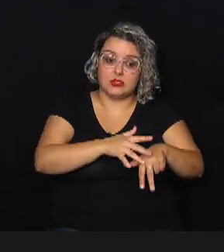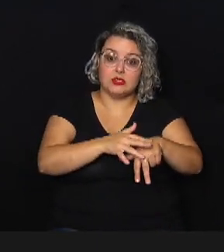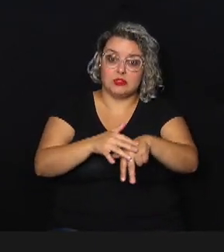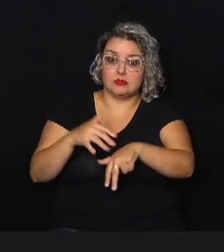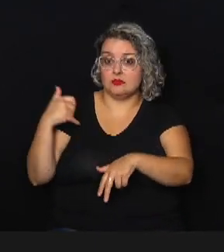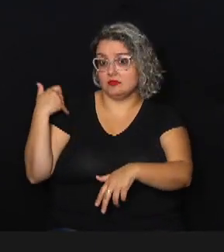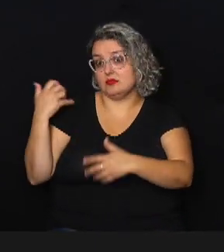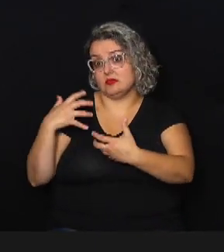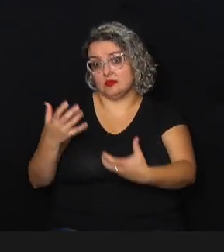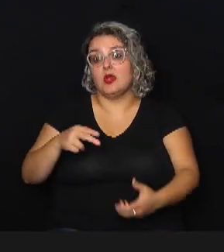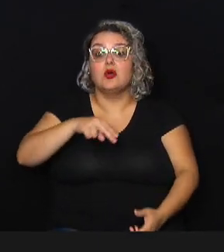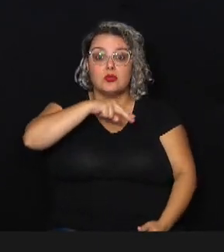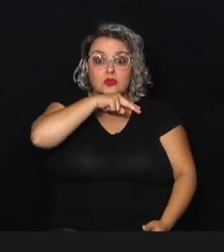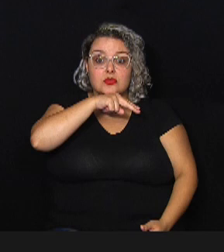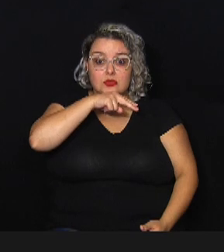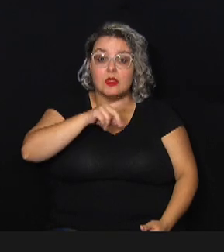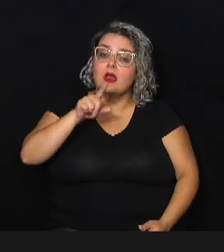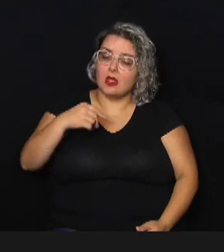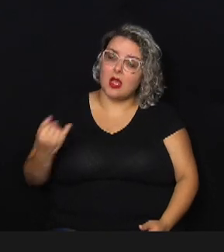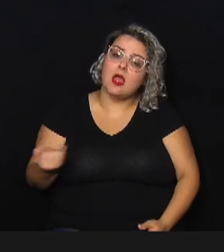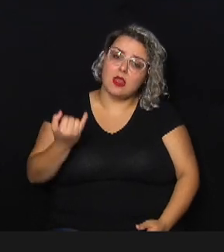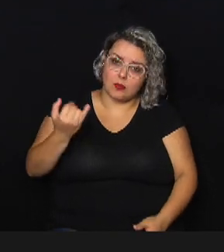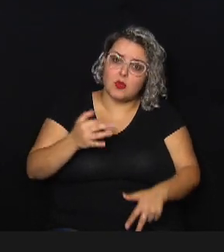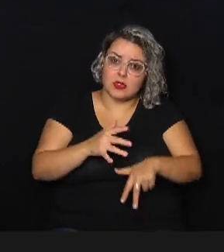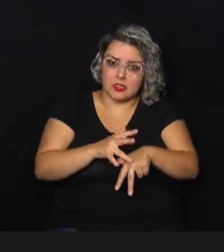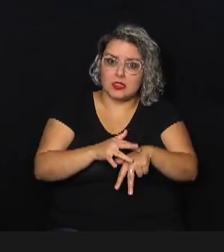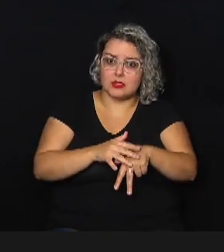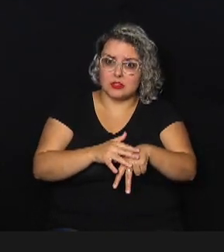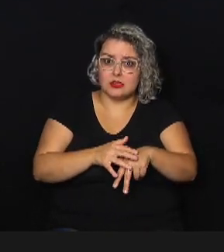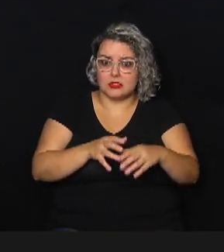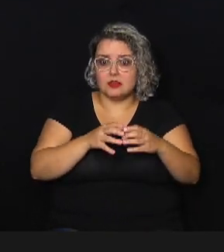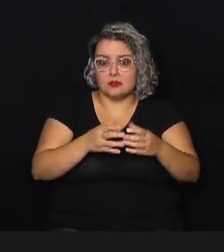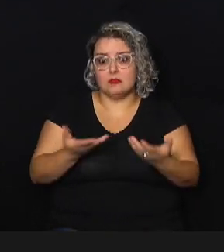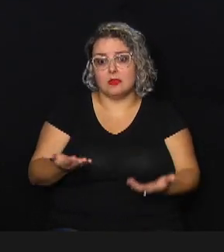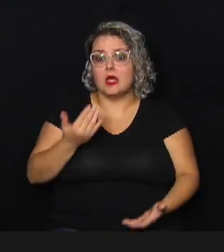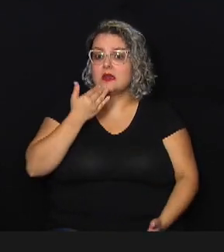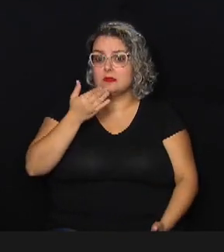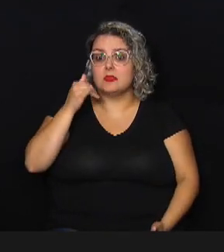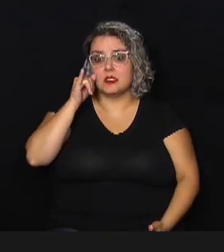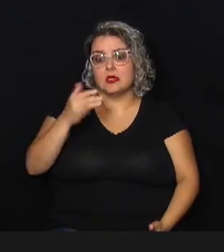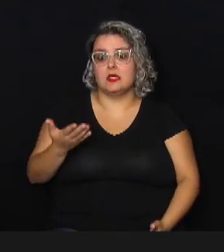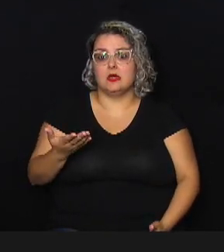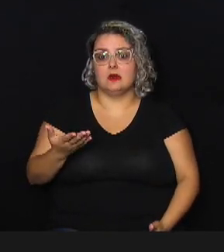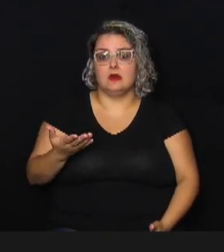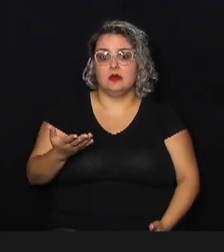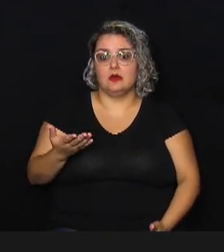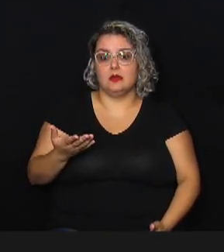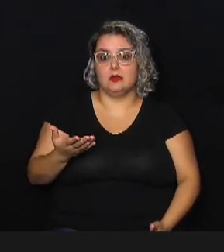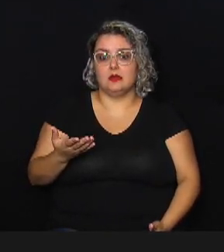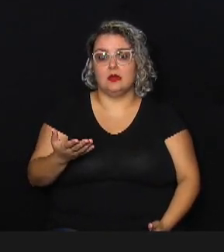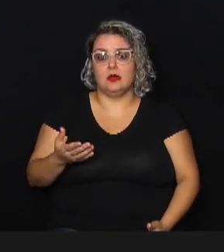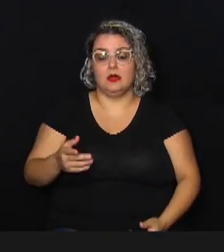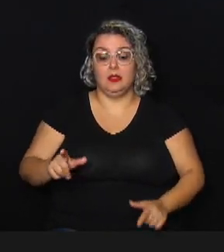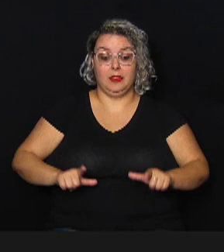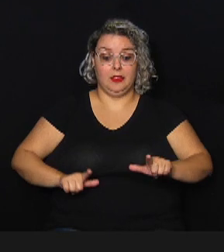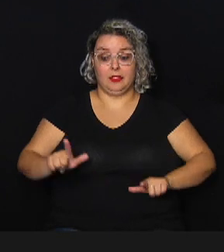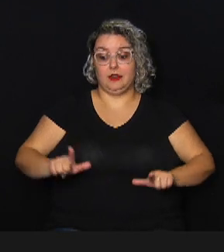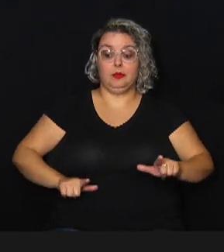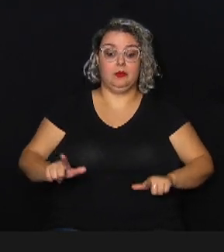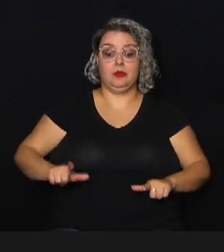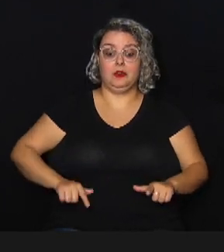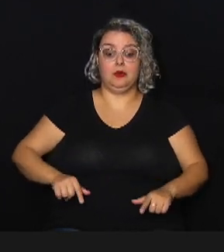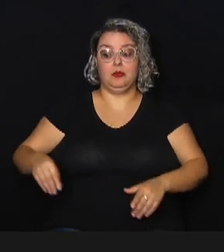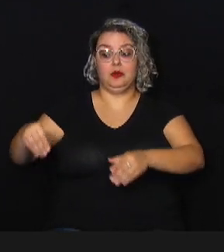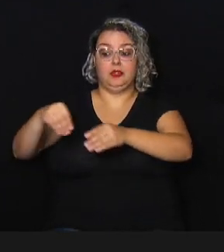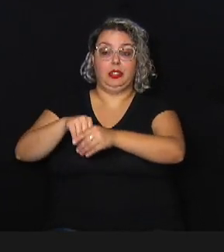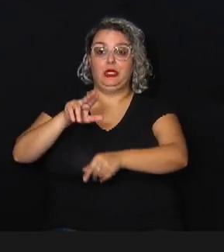idosos, então os netos, porque isso é importante para o paciente. Tá? Mas a gente pede para evitar aquele primo do interior que nunca apareceu, agora quer